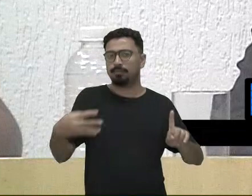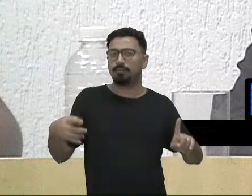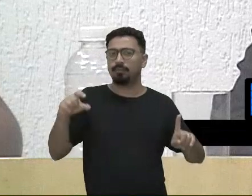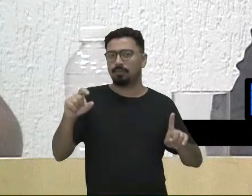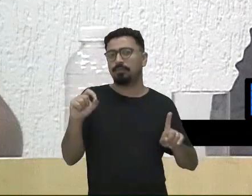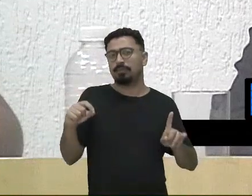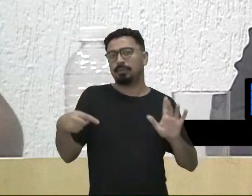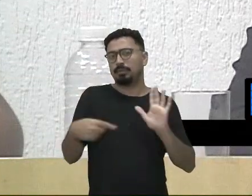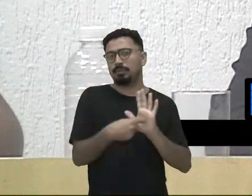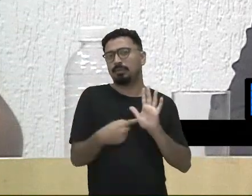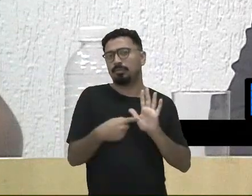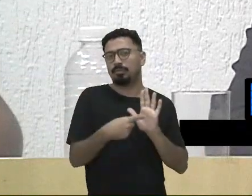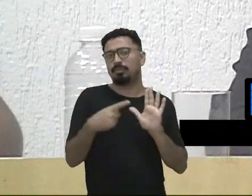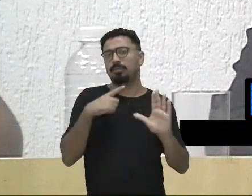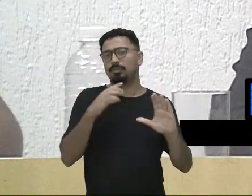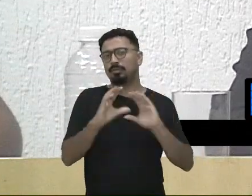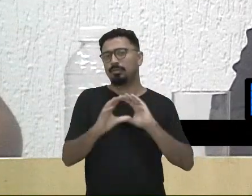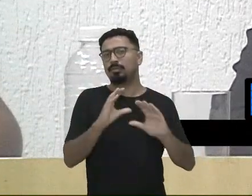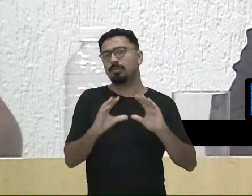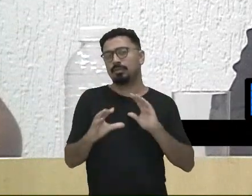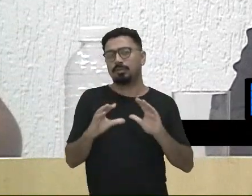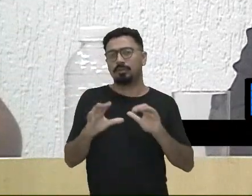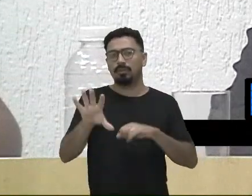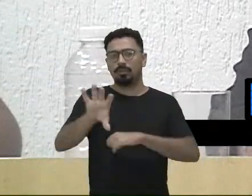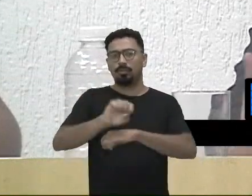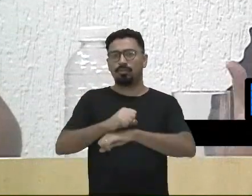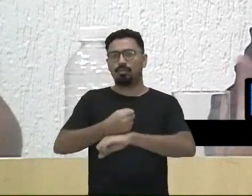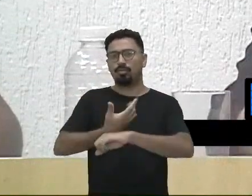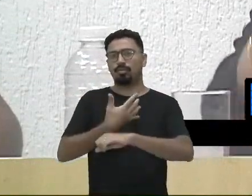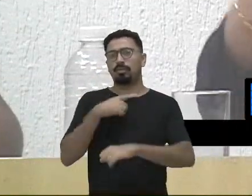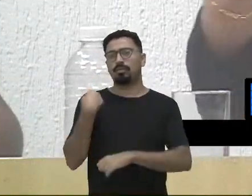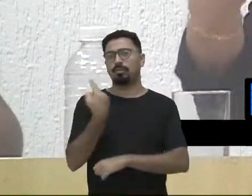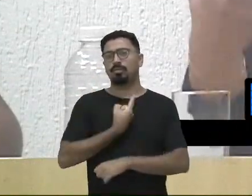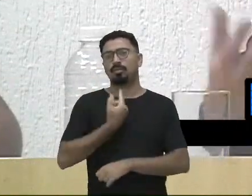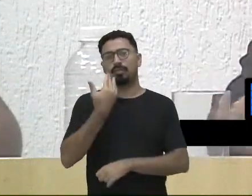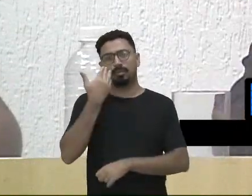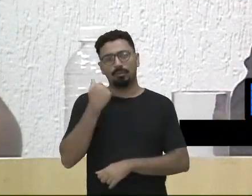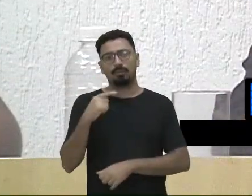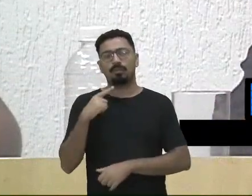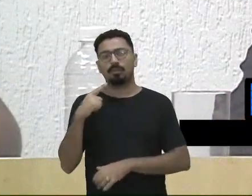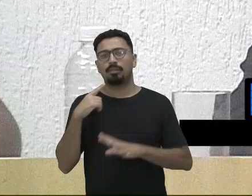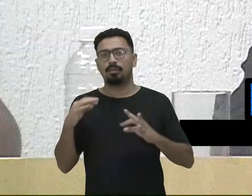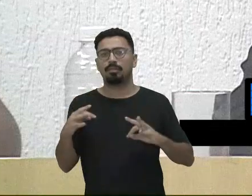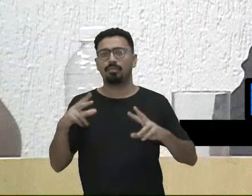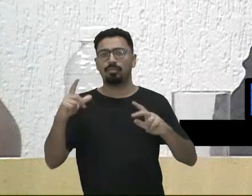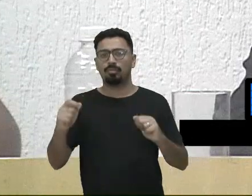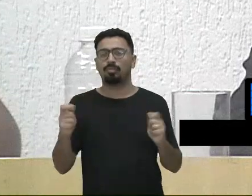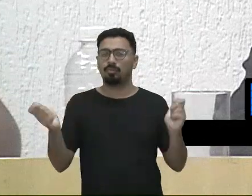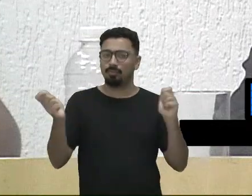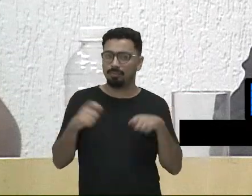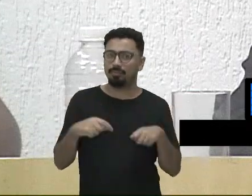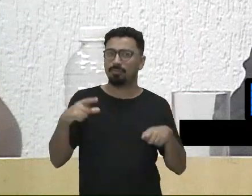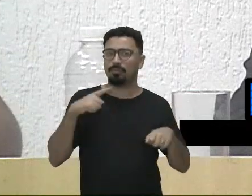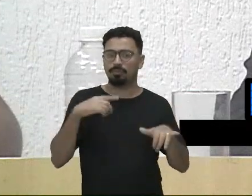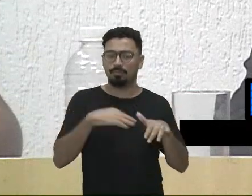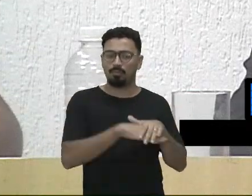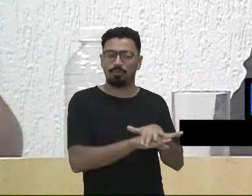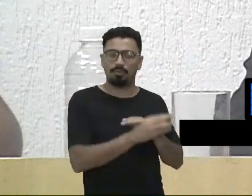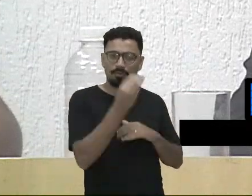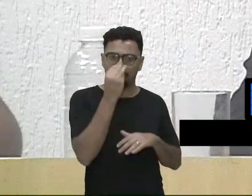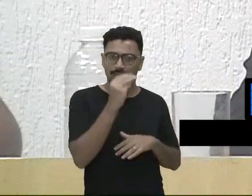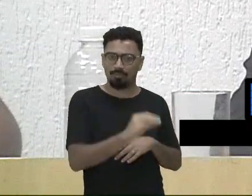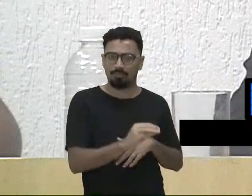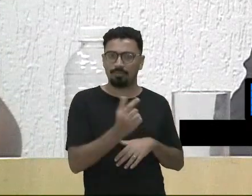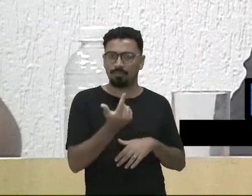de denúncia? Se na ouvidoria em si, a gente sabe que existem todos esses recortes e as possibilidades do arquivamento. Então, vamos buscar